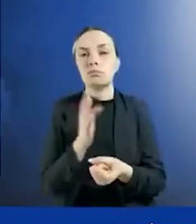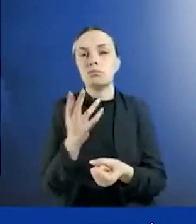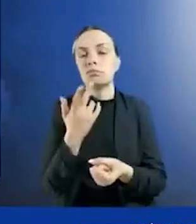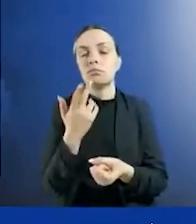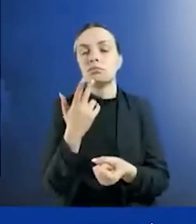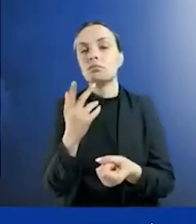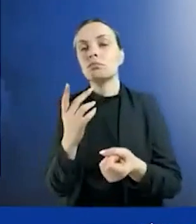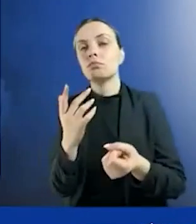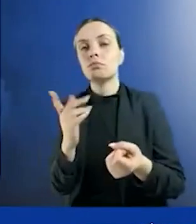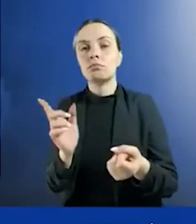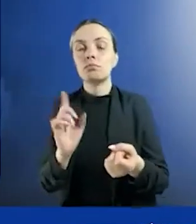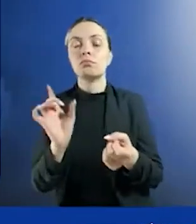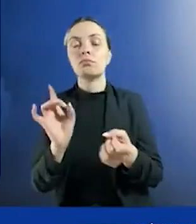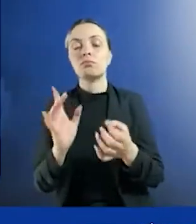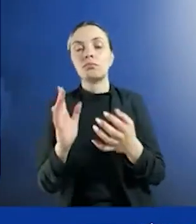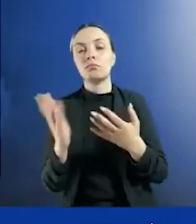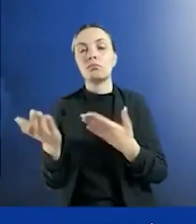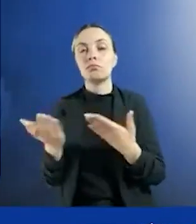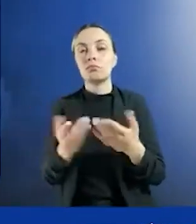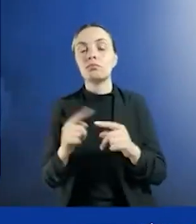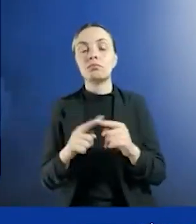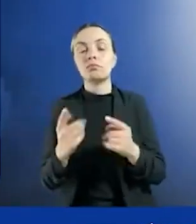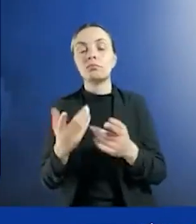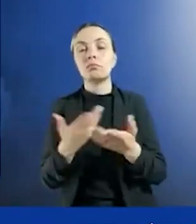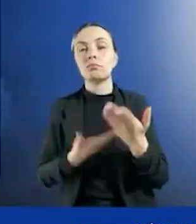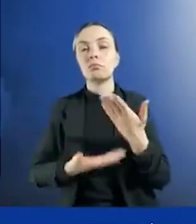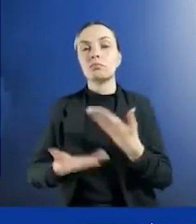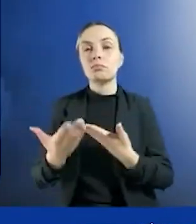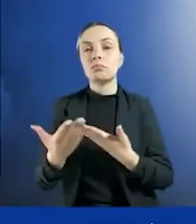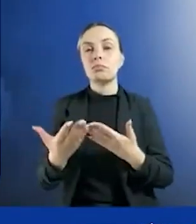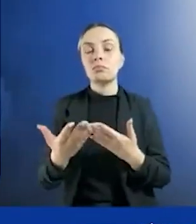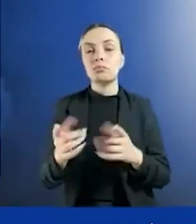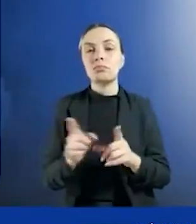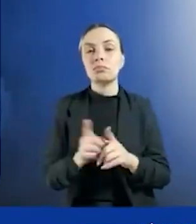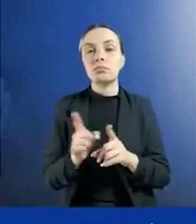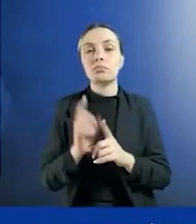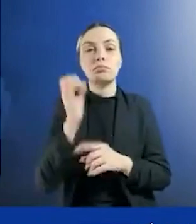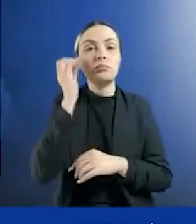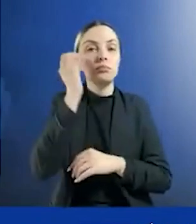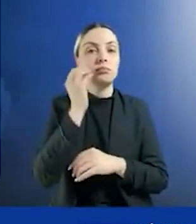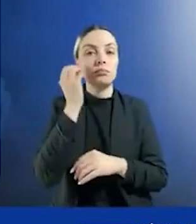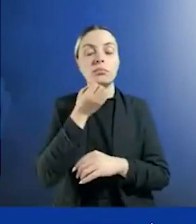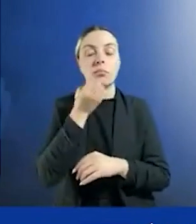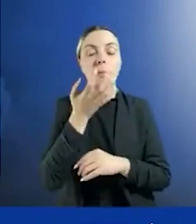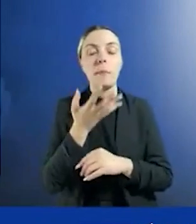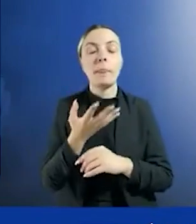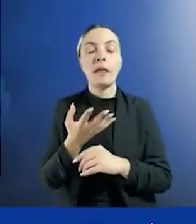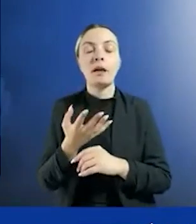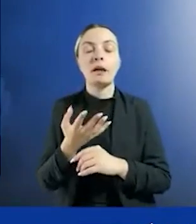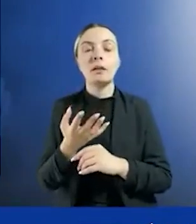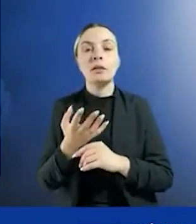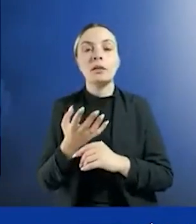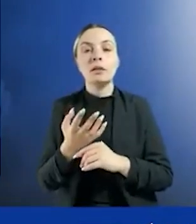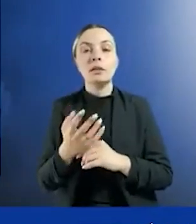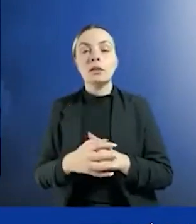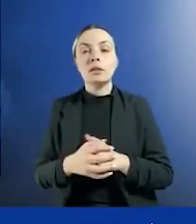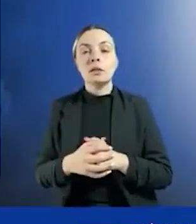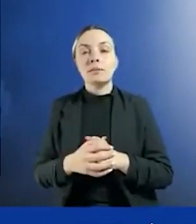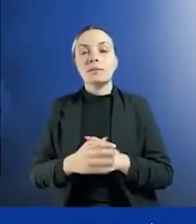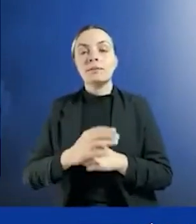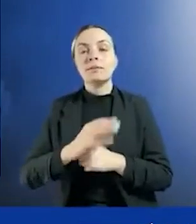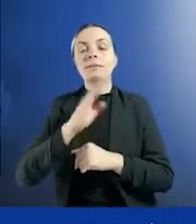ter a oportunidade de compartilhar um pouco da sua experiência com os brasileiros, com